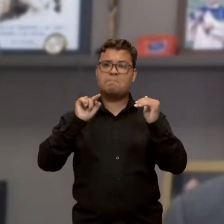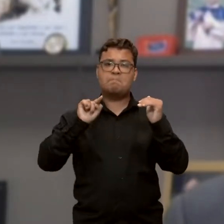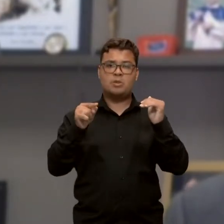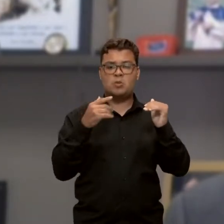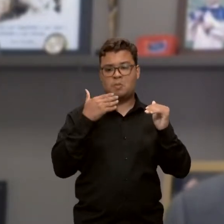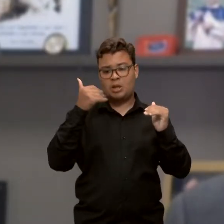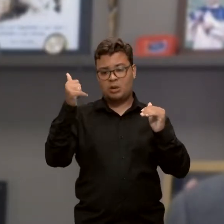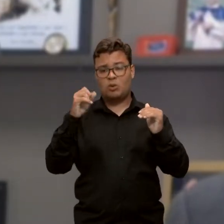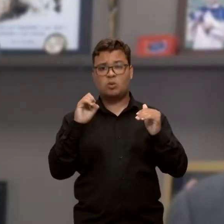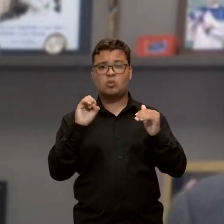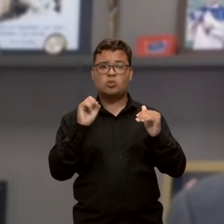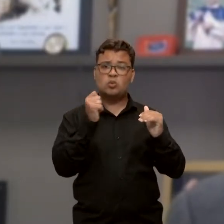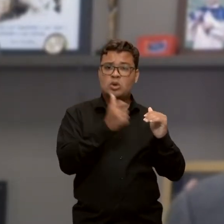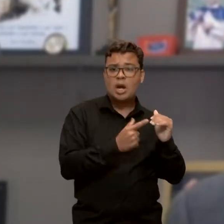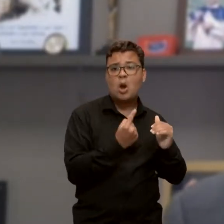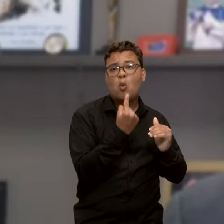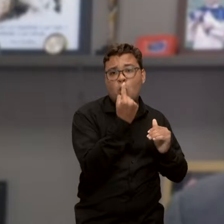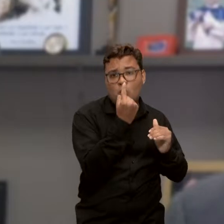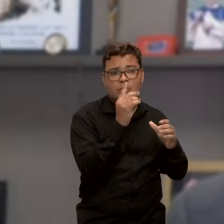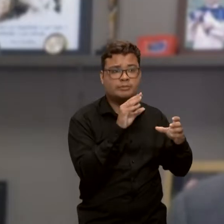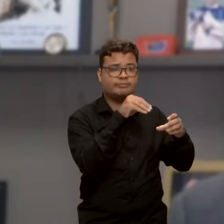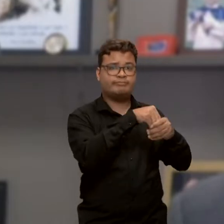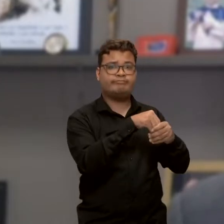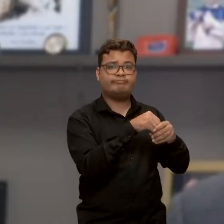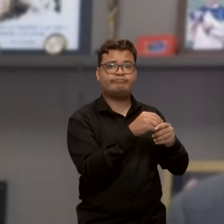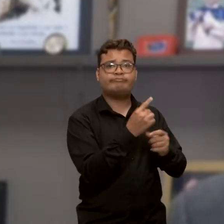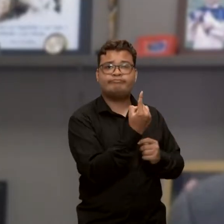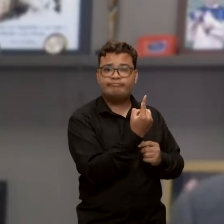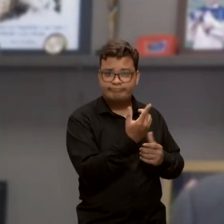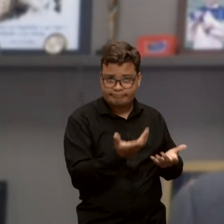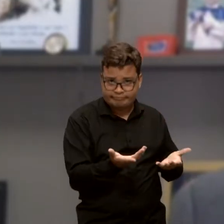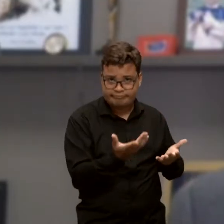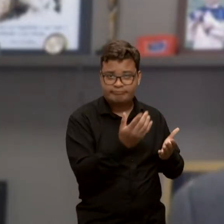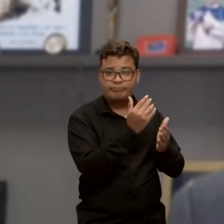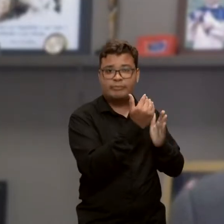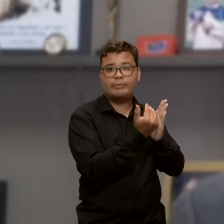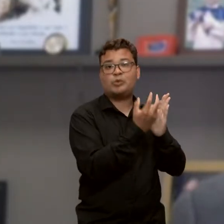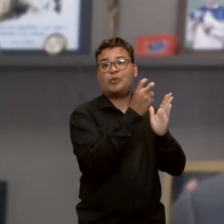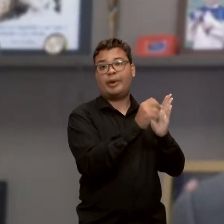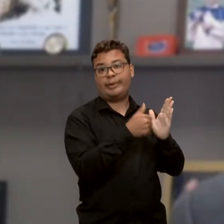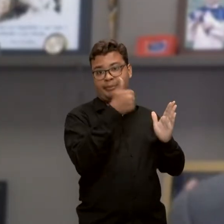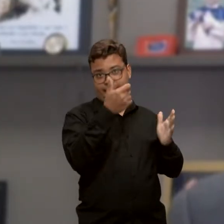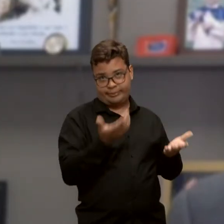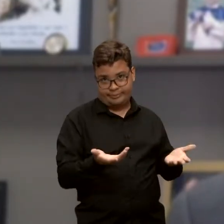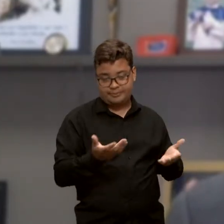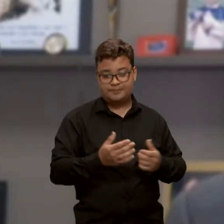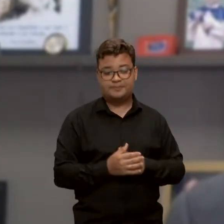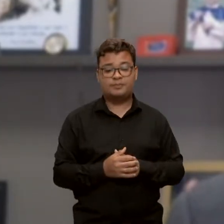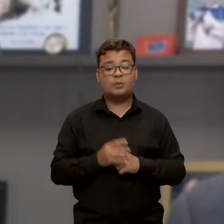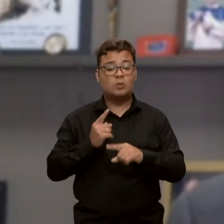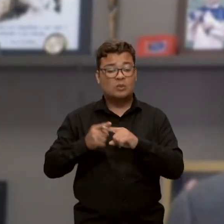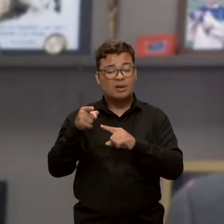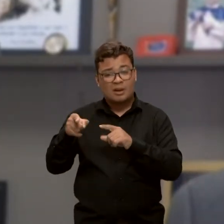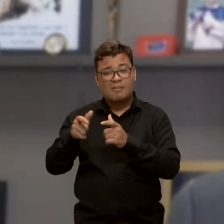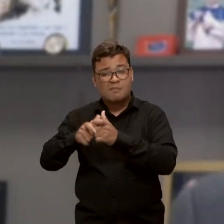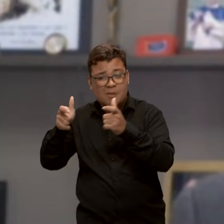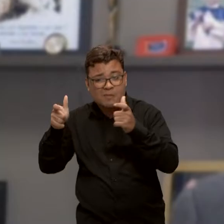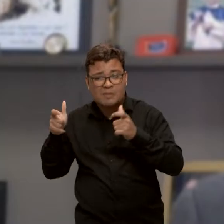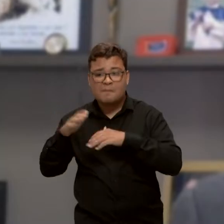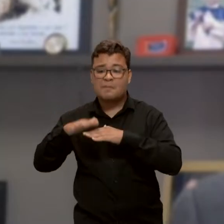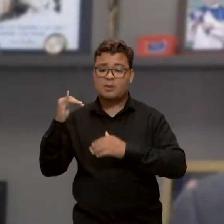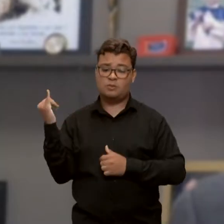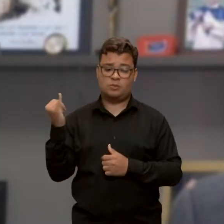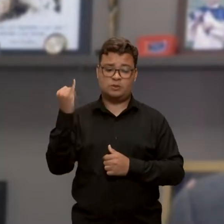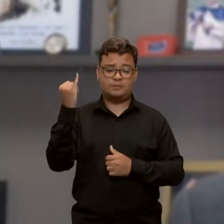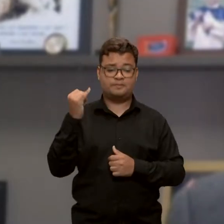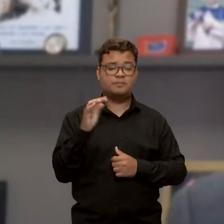melhores. Isso, para a correção das assimetrias regionais e para o desenvolvimento do país, é muito mais importante. Mas, claro que é